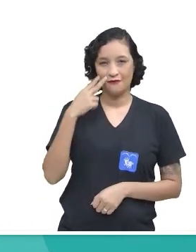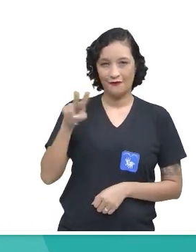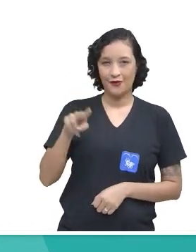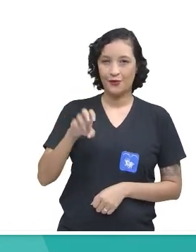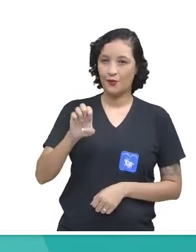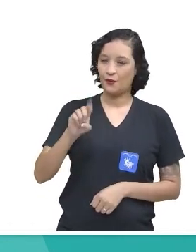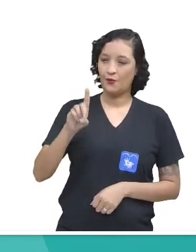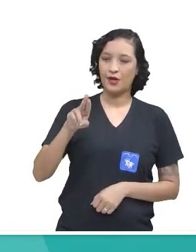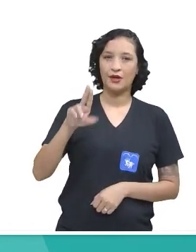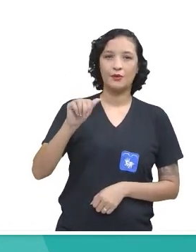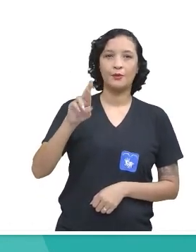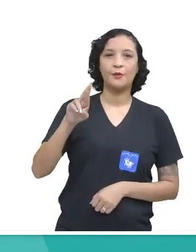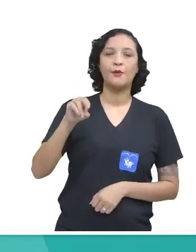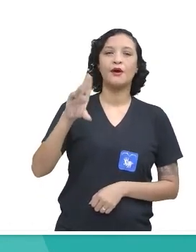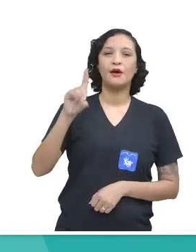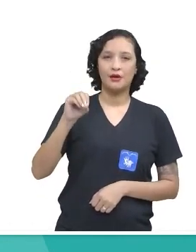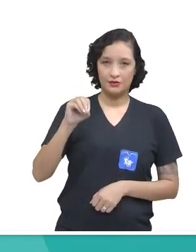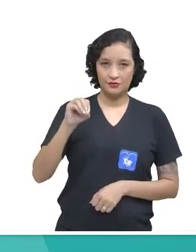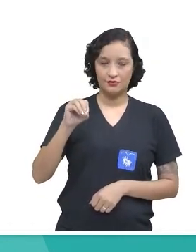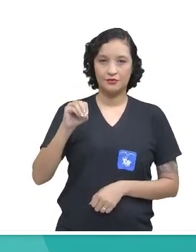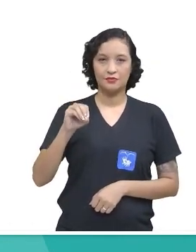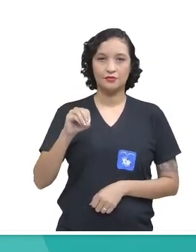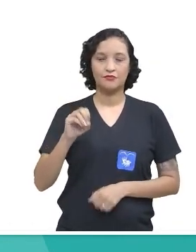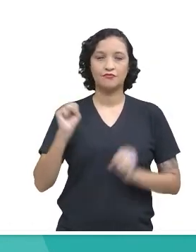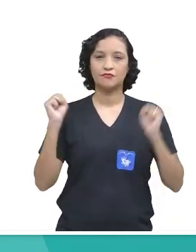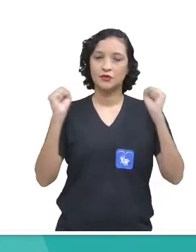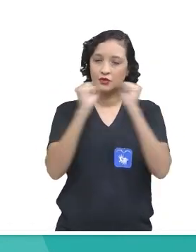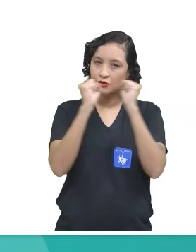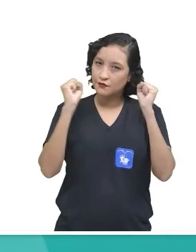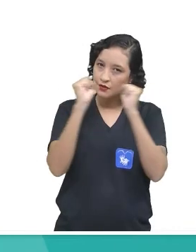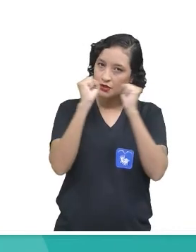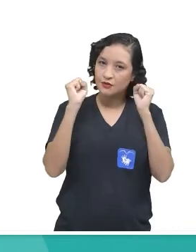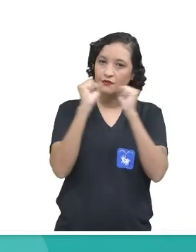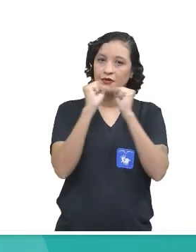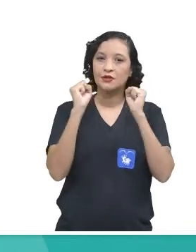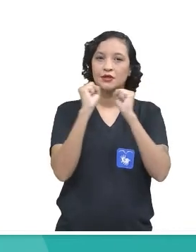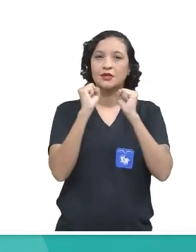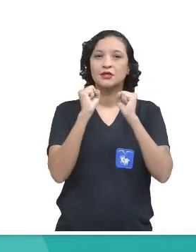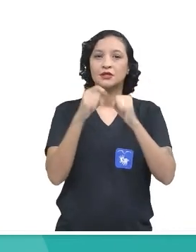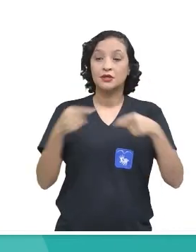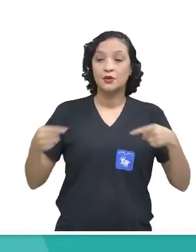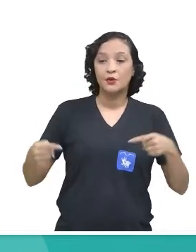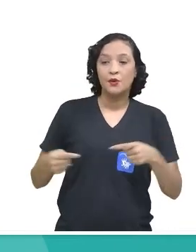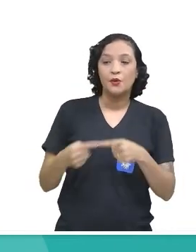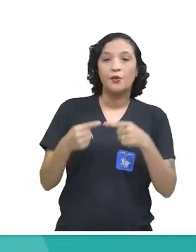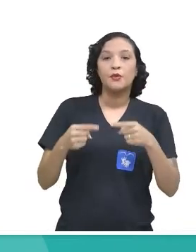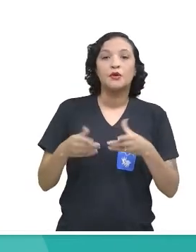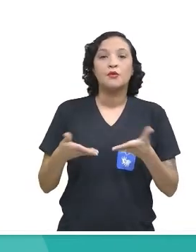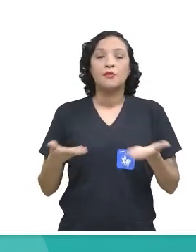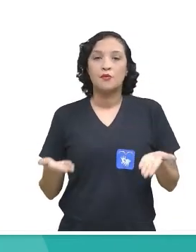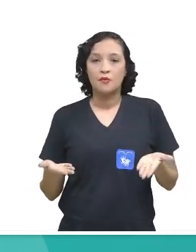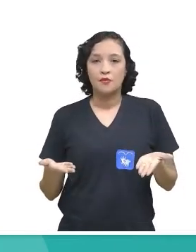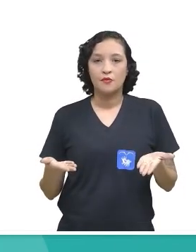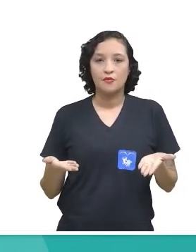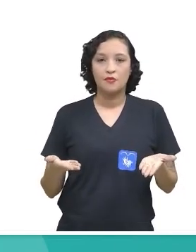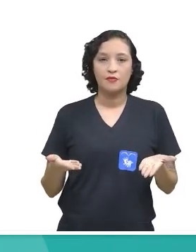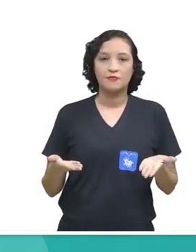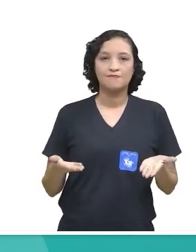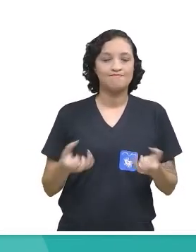né, a atividade física que ele desenvolveu foi de